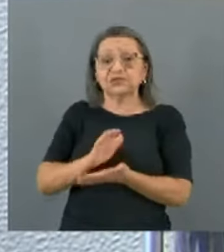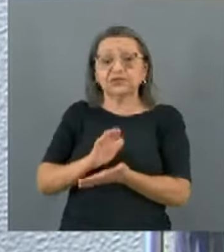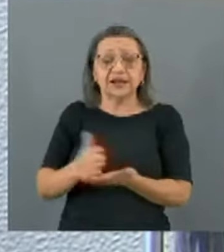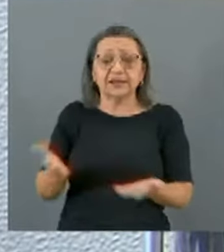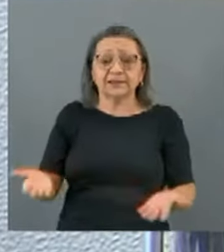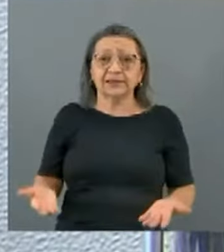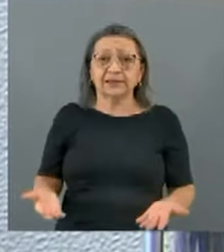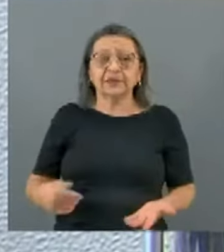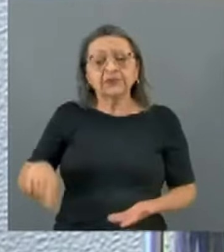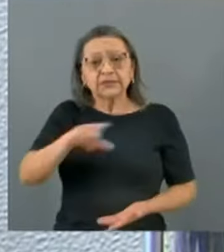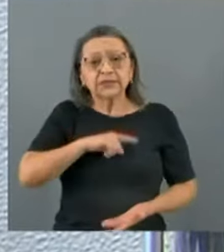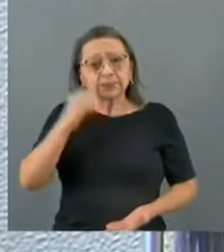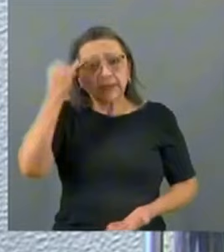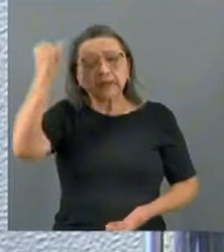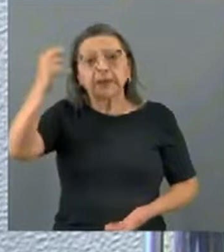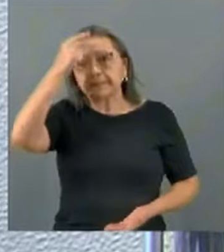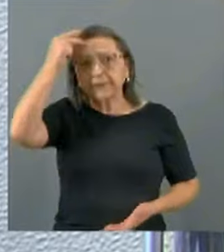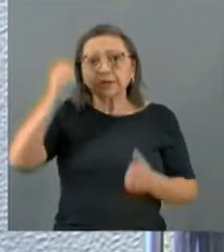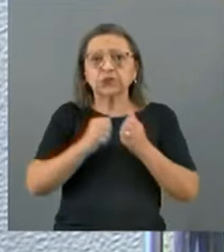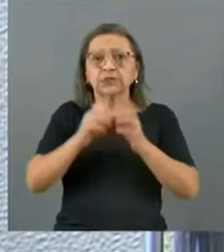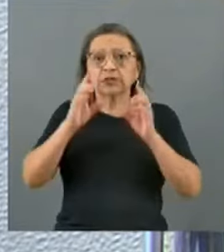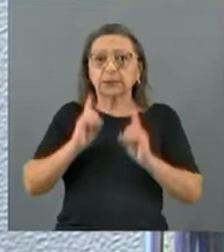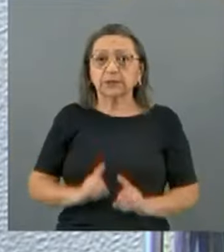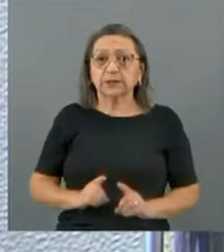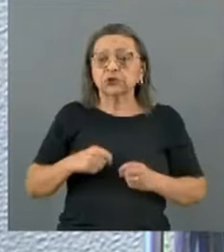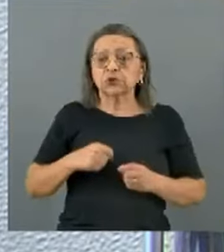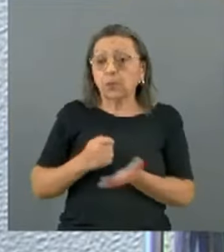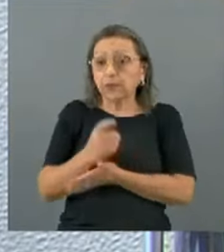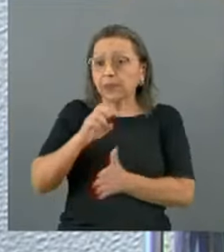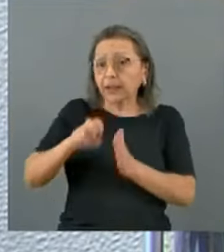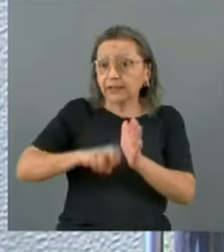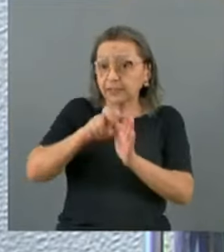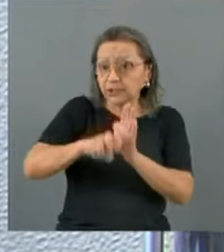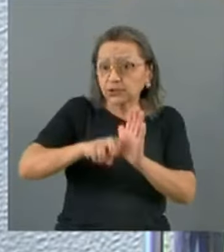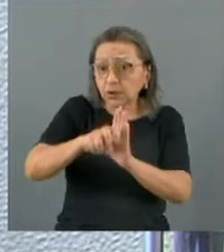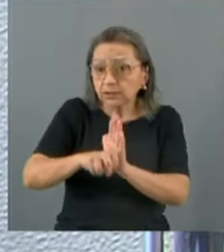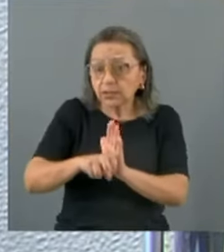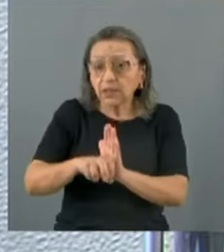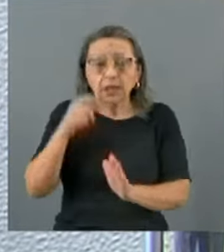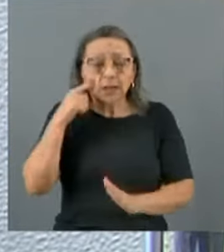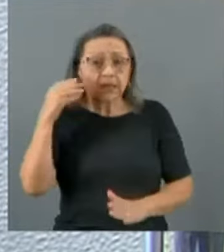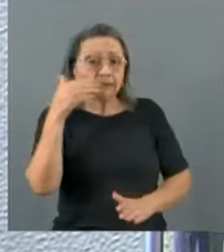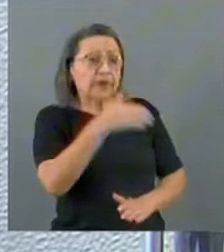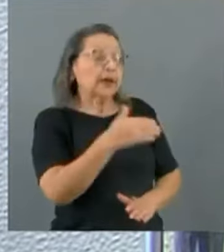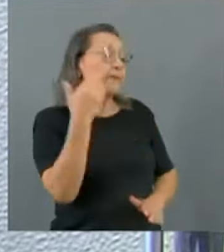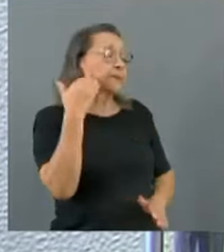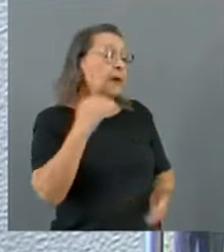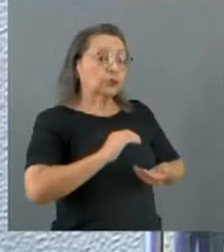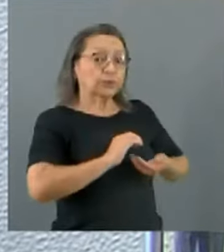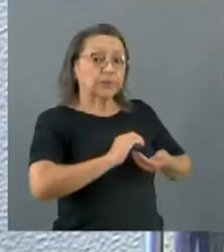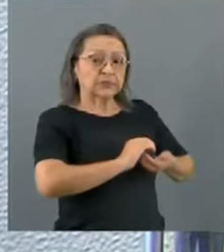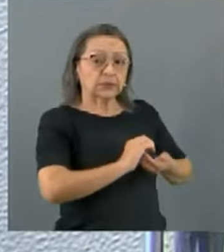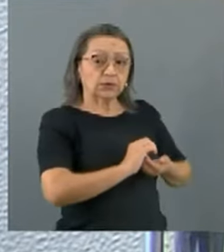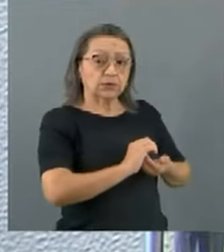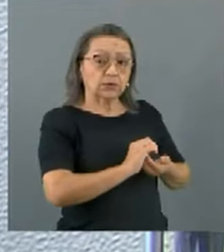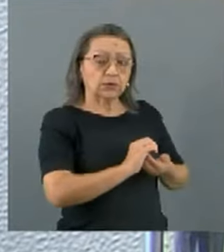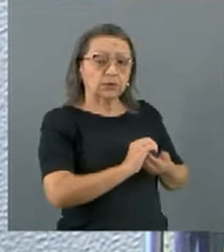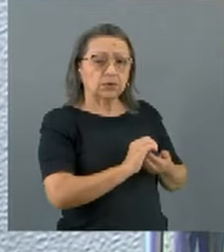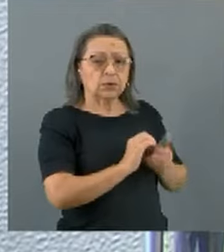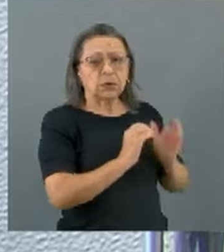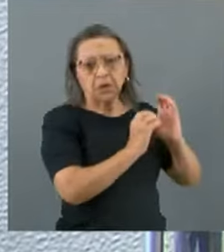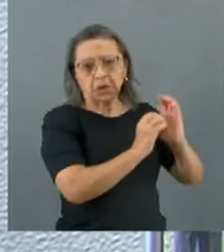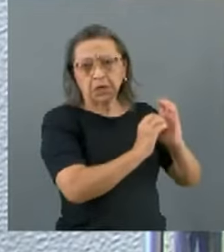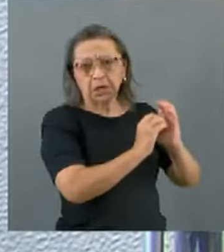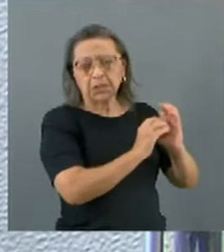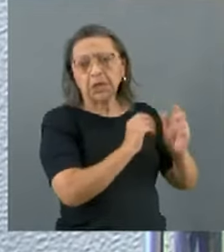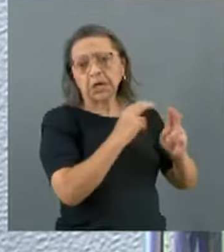para os senhores terem uma ideia, a pessoa que precisa comprar uma cadeira de rodas hoje, ela vai ao Banco do Brasil, ou ia ao Banco do Brasil, à Caixa Econômica Federal,